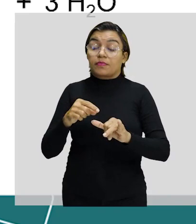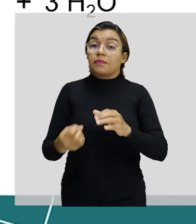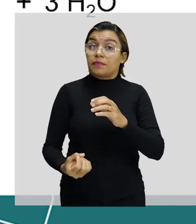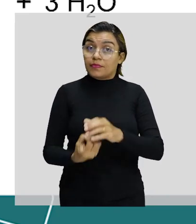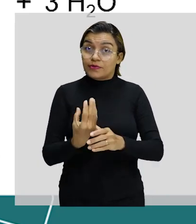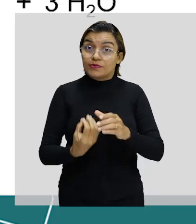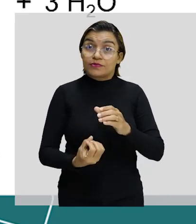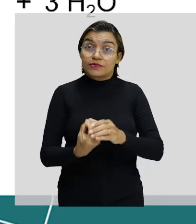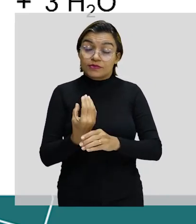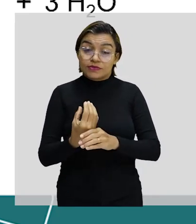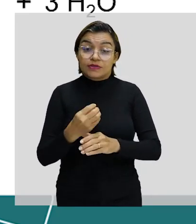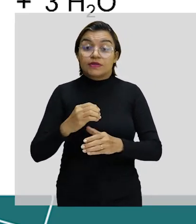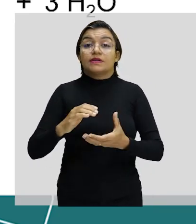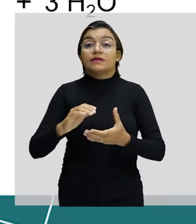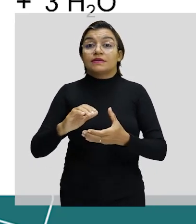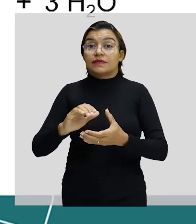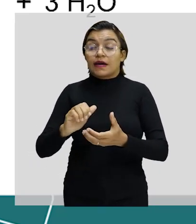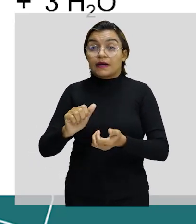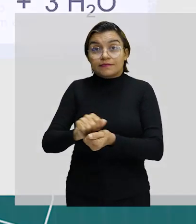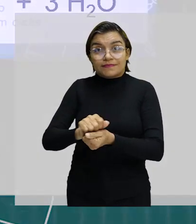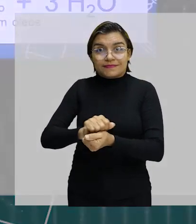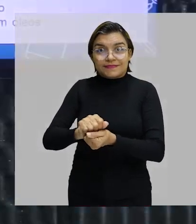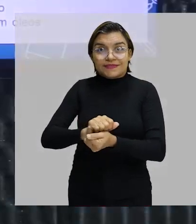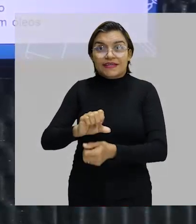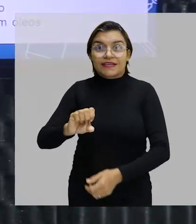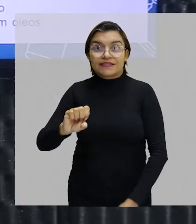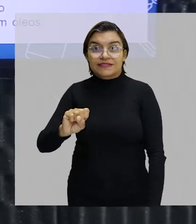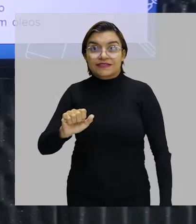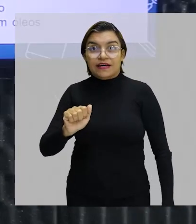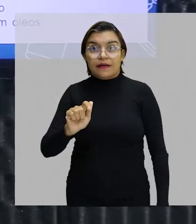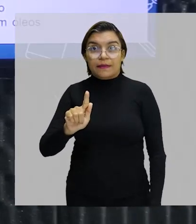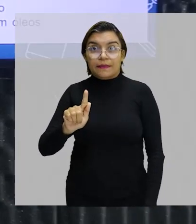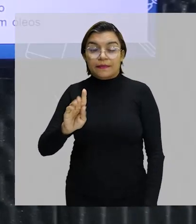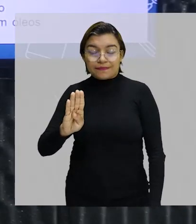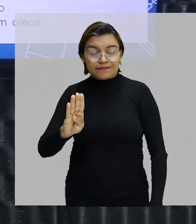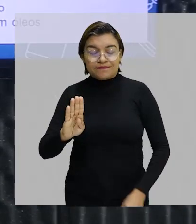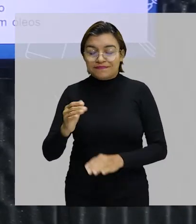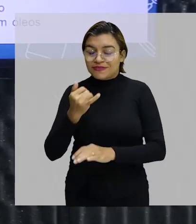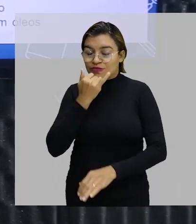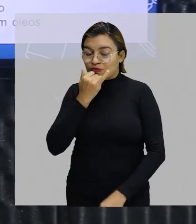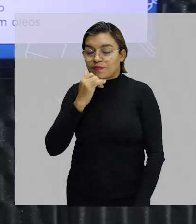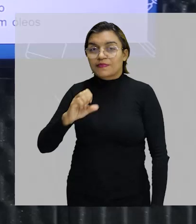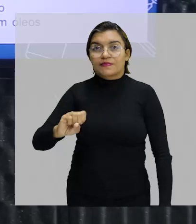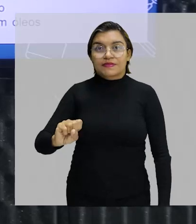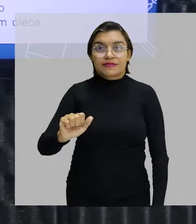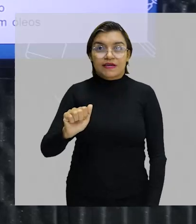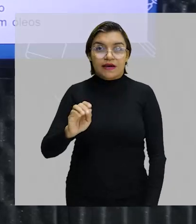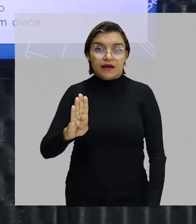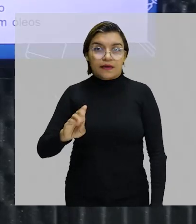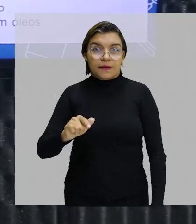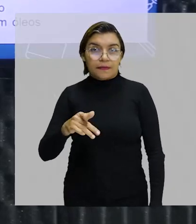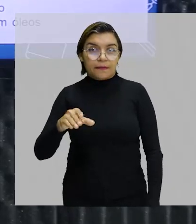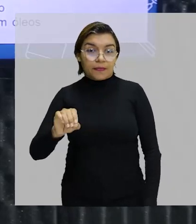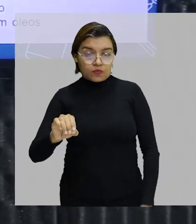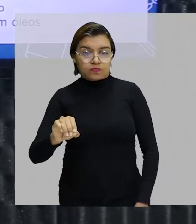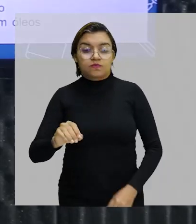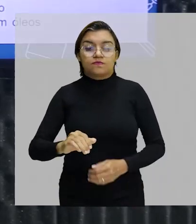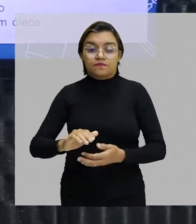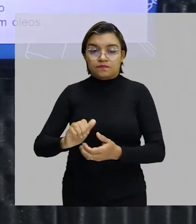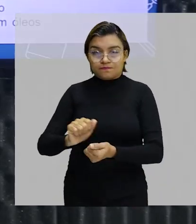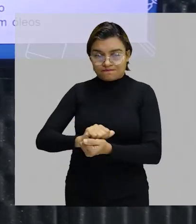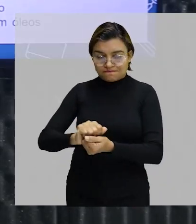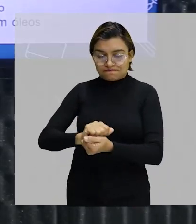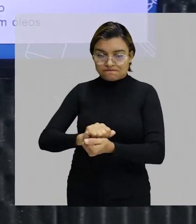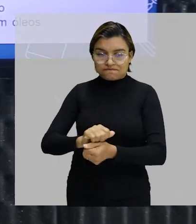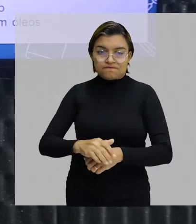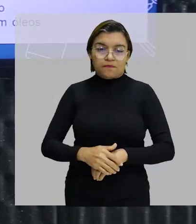produzir os sabões, certo? Olha só, a reação eu posso escrever assim, ó, o ácido graxo,